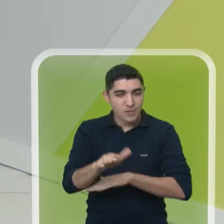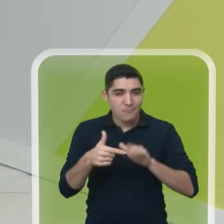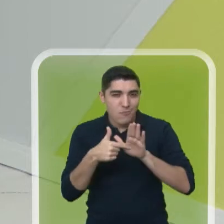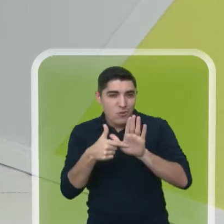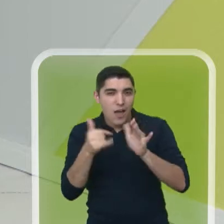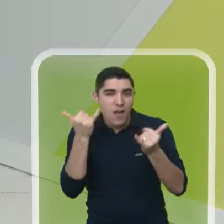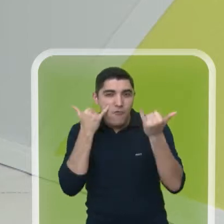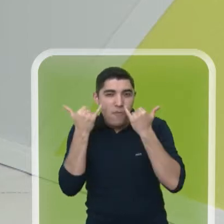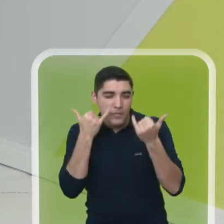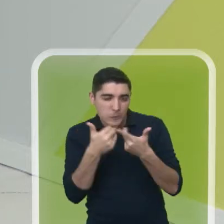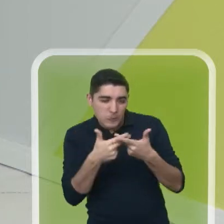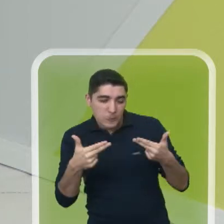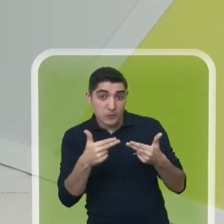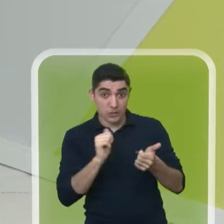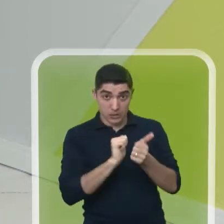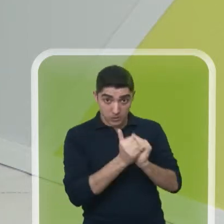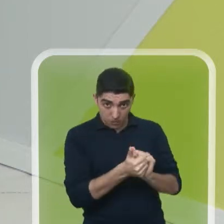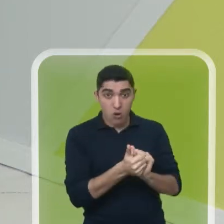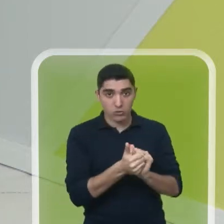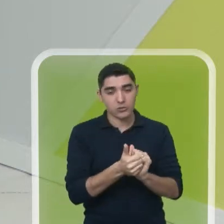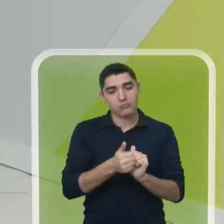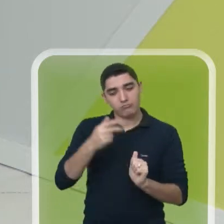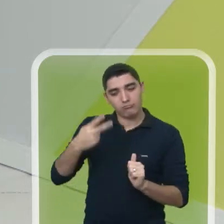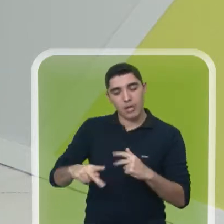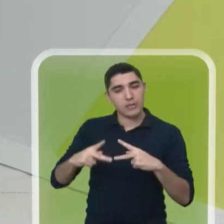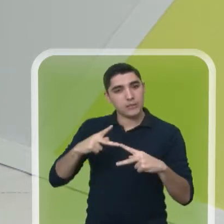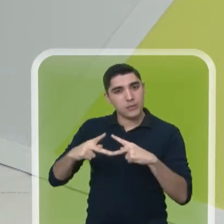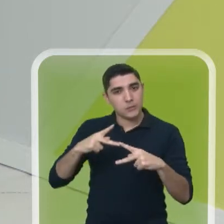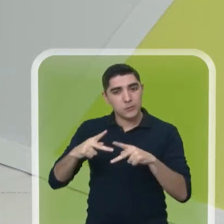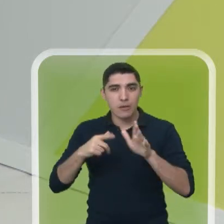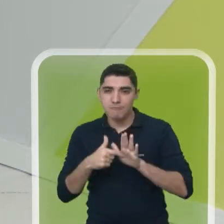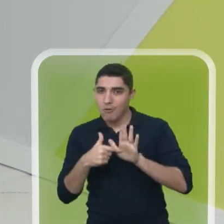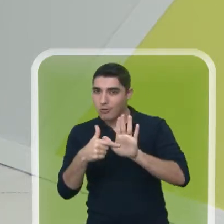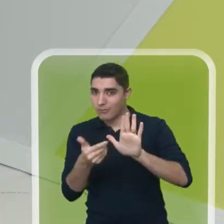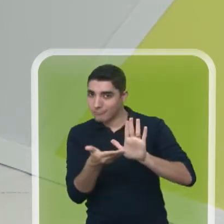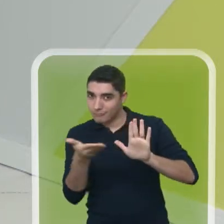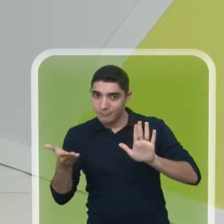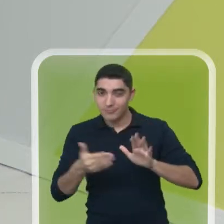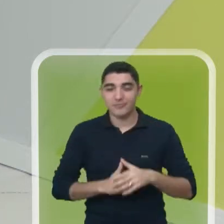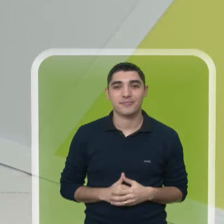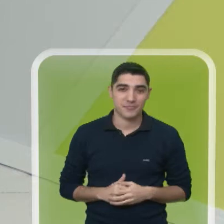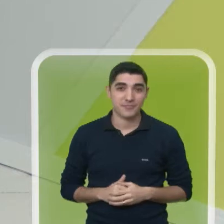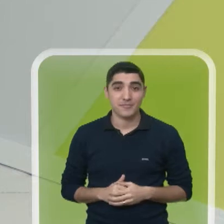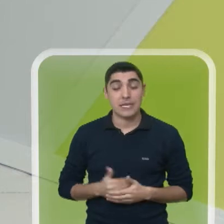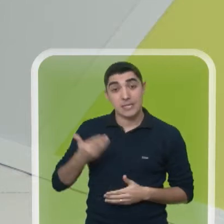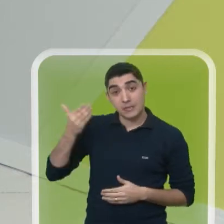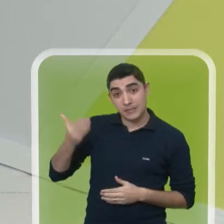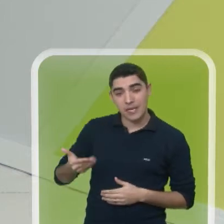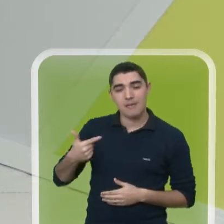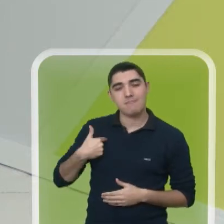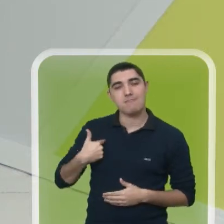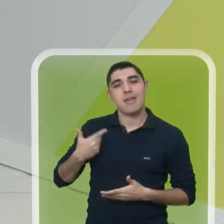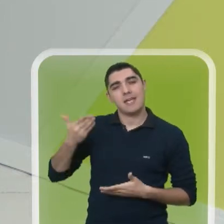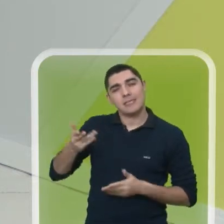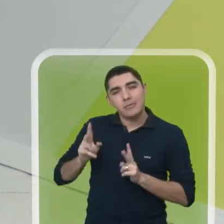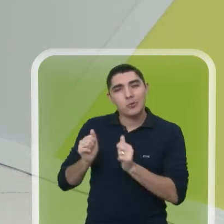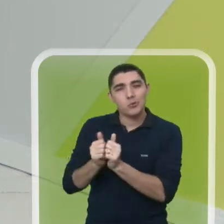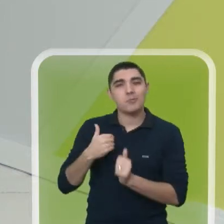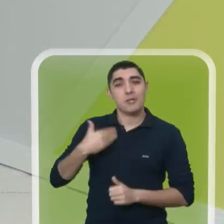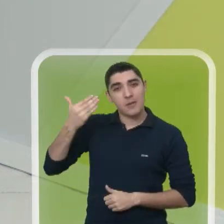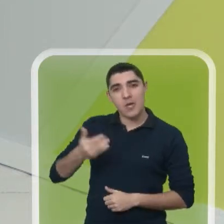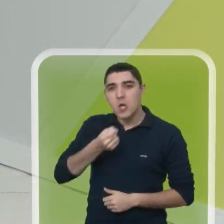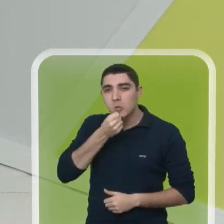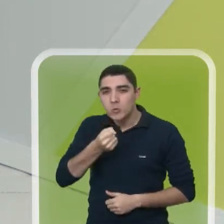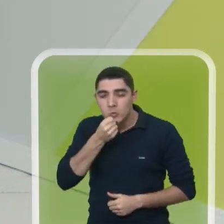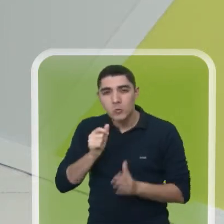tarde, trazendo as principais informações do esporte aqui da nossa cidade. E aqui comigo, como sempre, ele, o